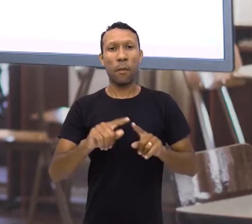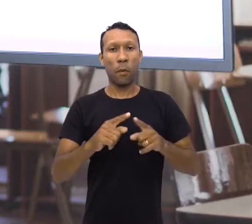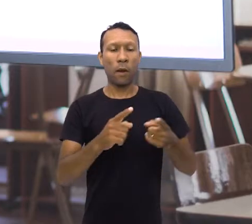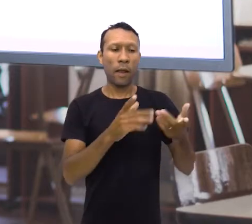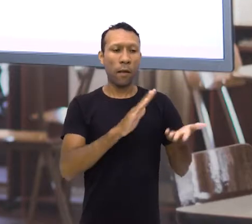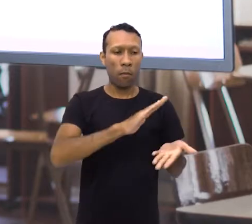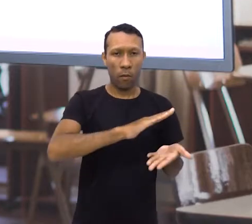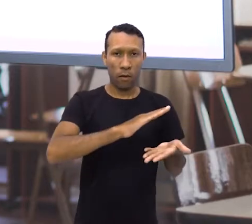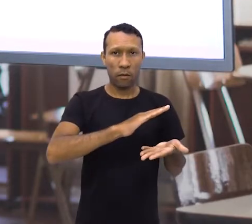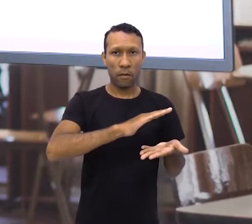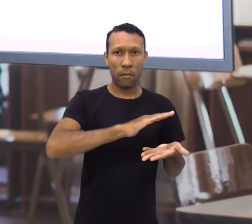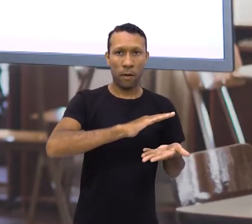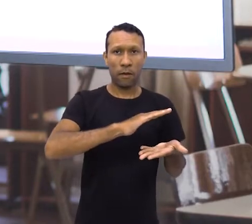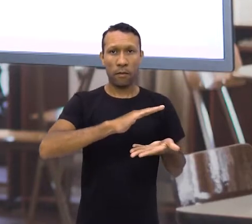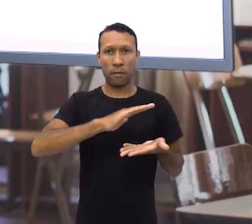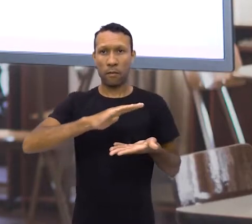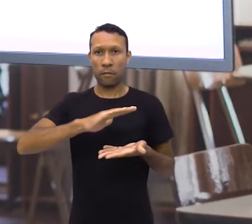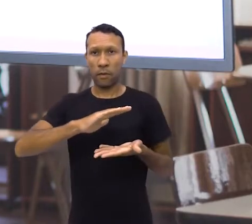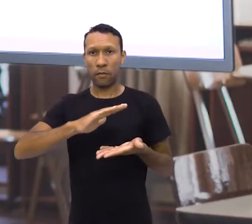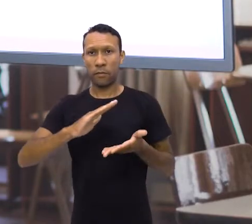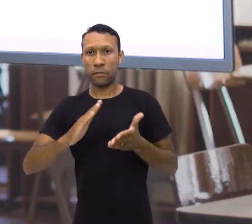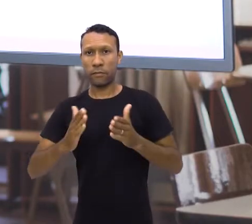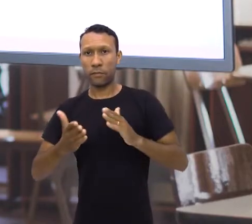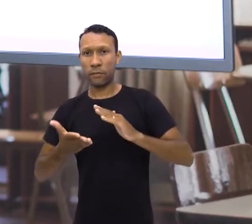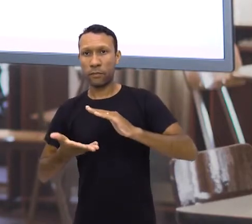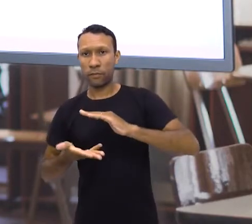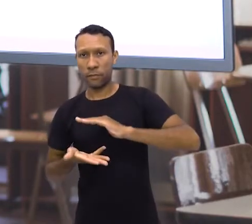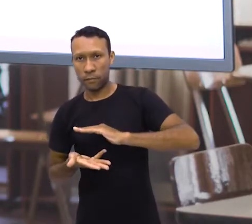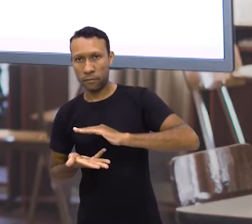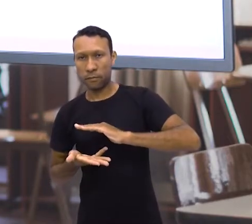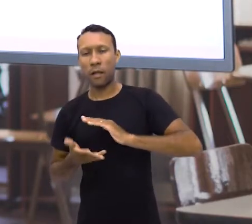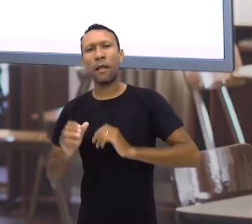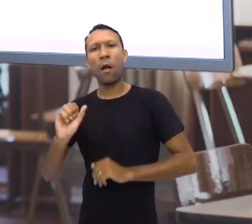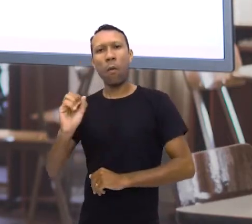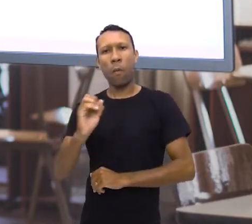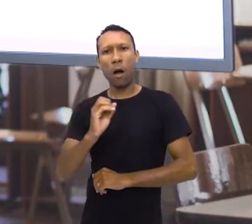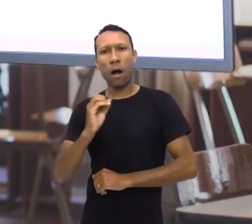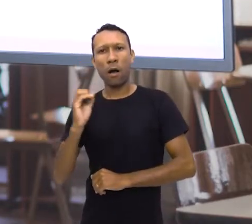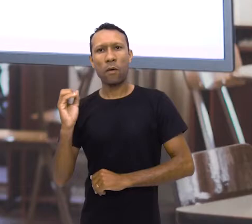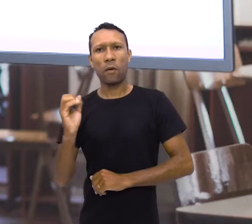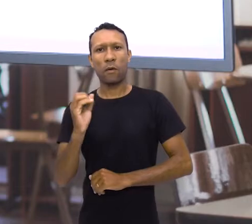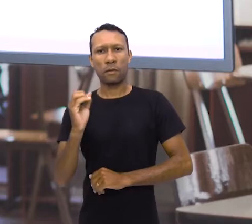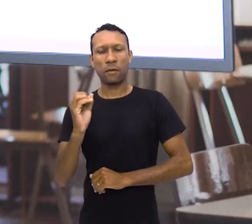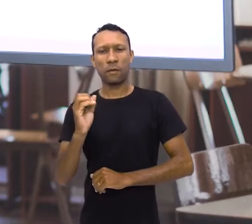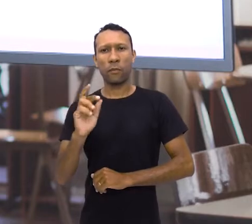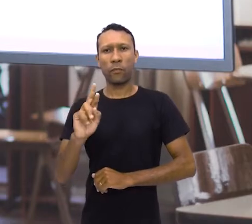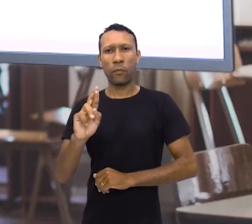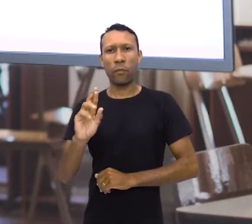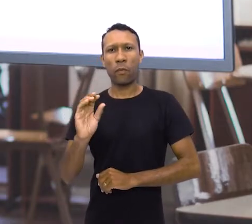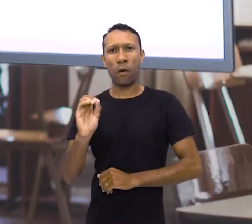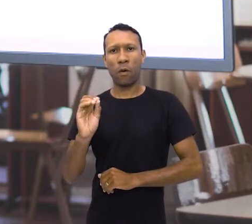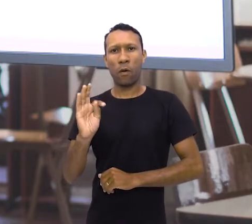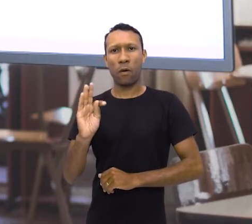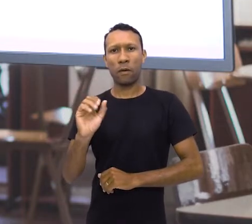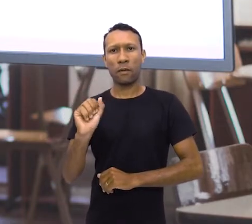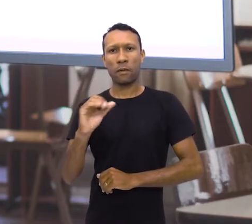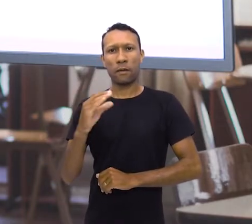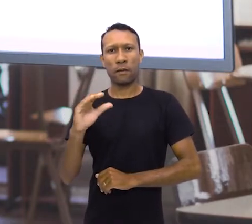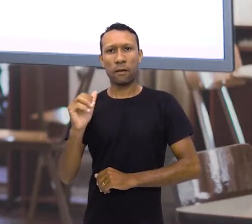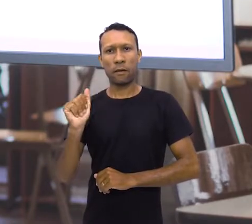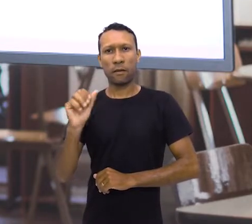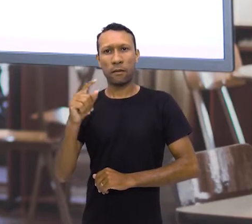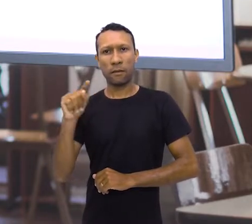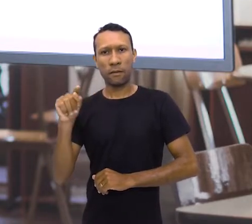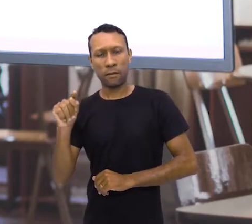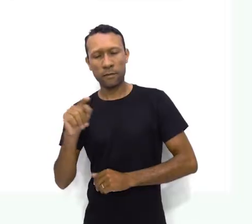outra posição. Aqui ela poderia estar deitada, aqui ela estaria em pé. E para a figura